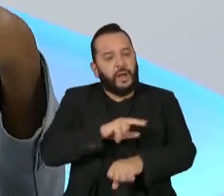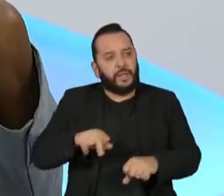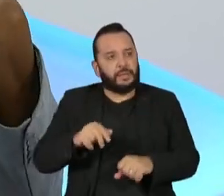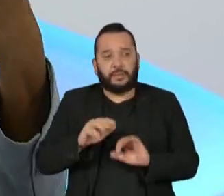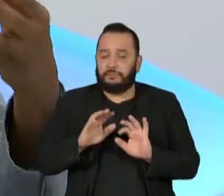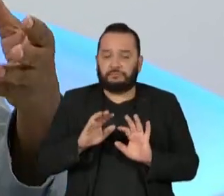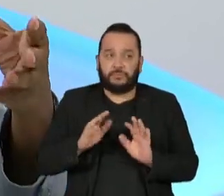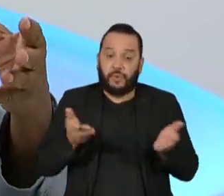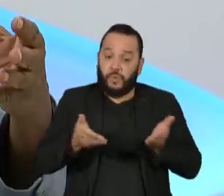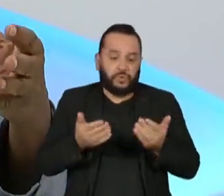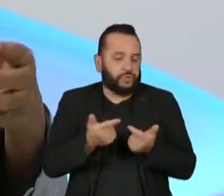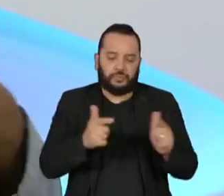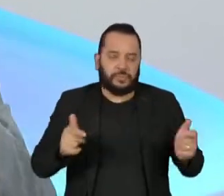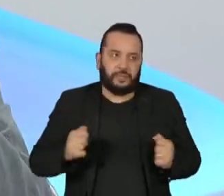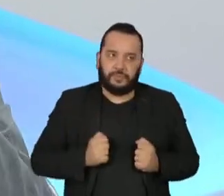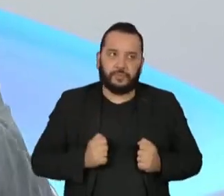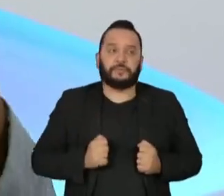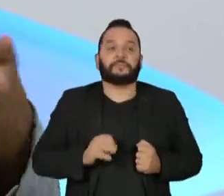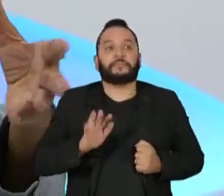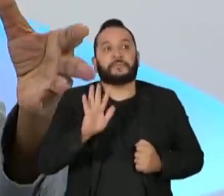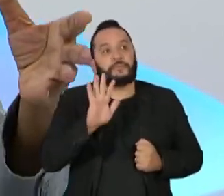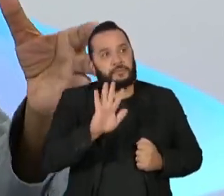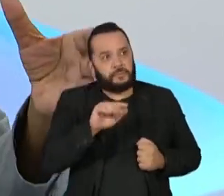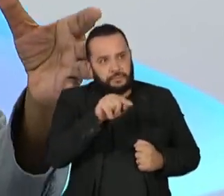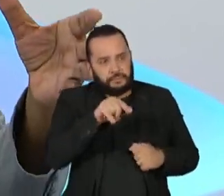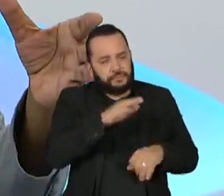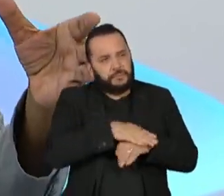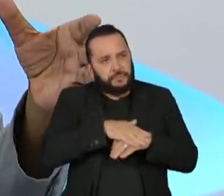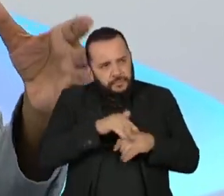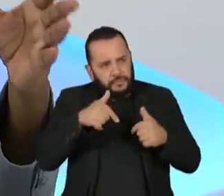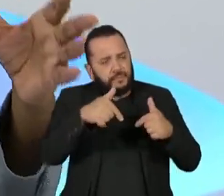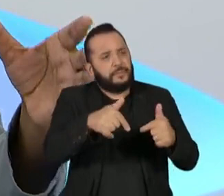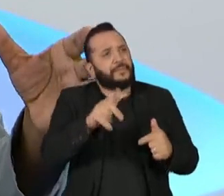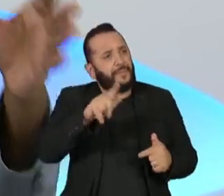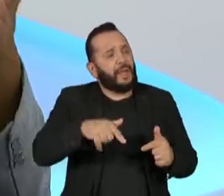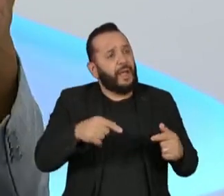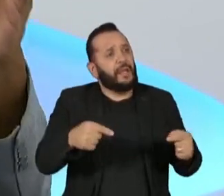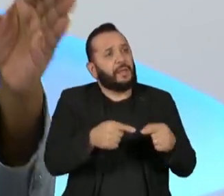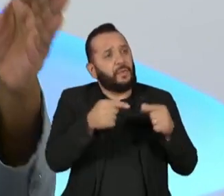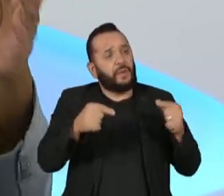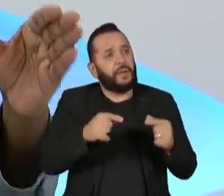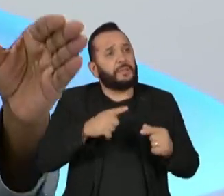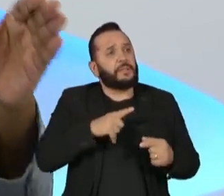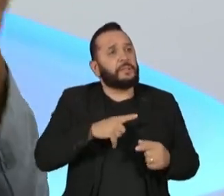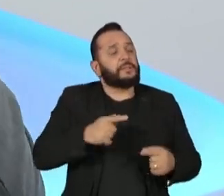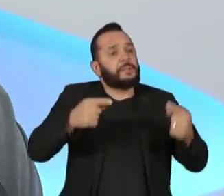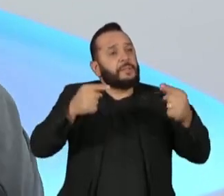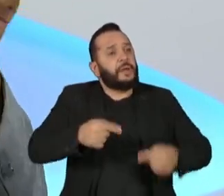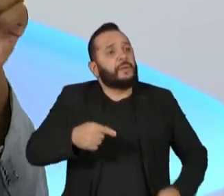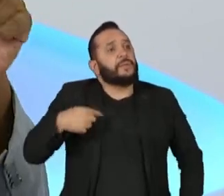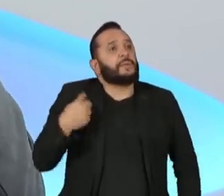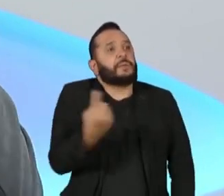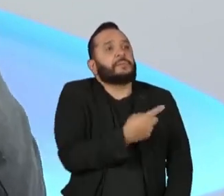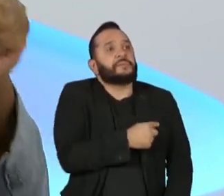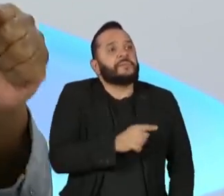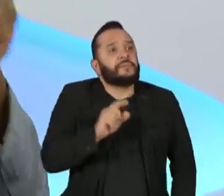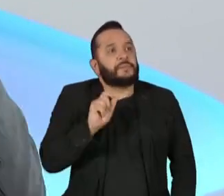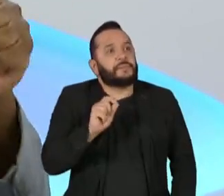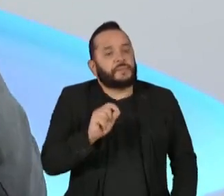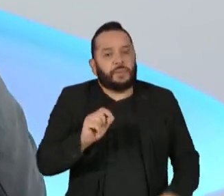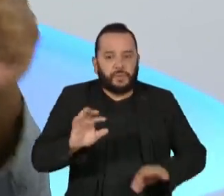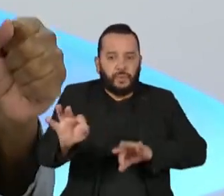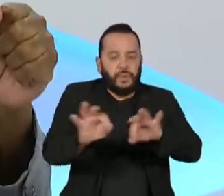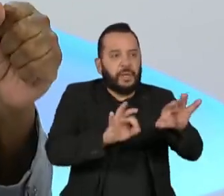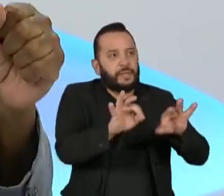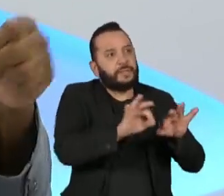Mas essa iniciativa, ela me parece adequada. Como eu disse, o desafio nosso é realmente organizar